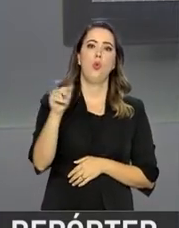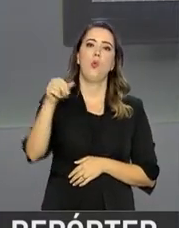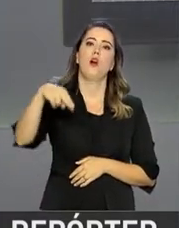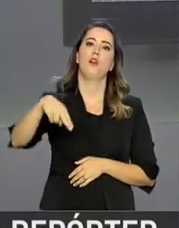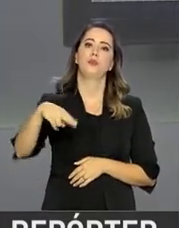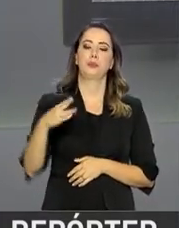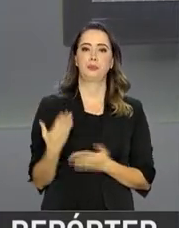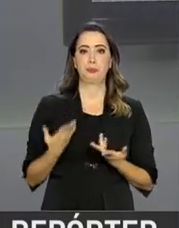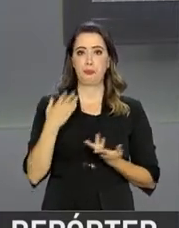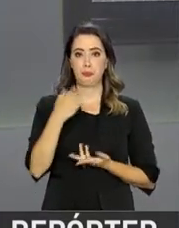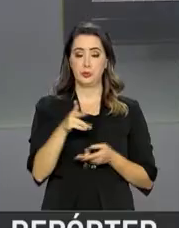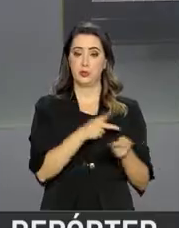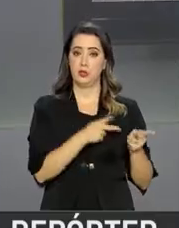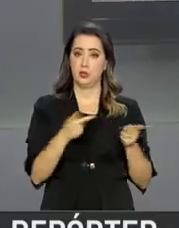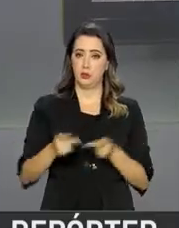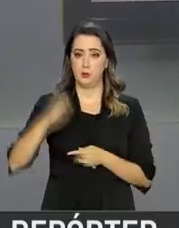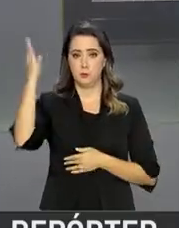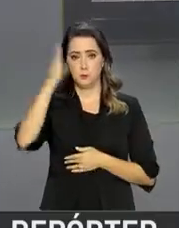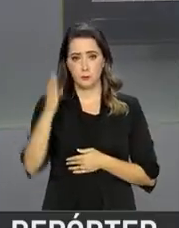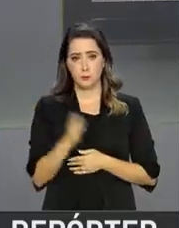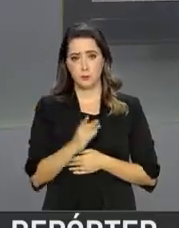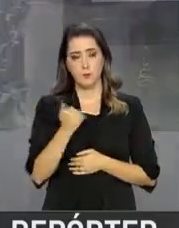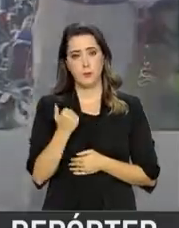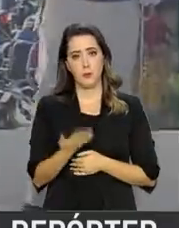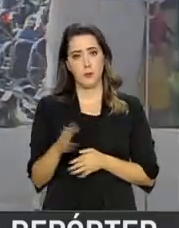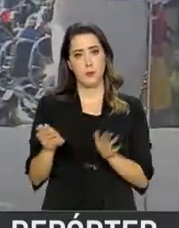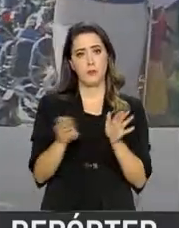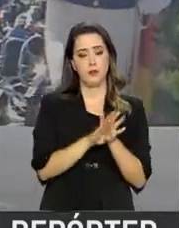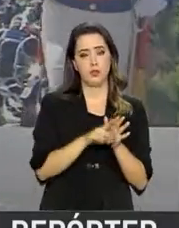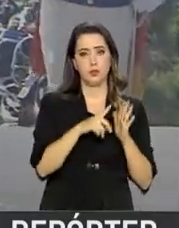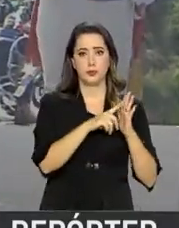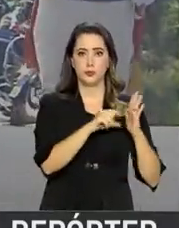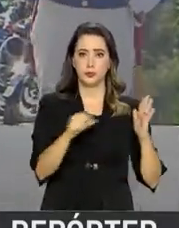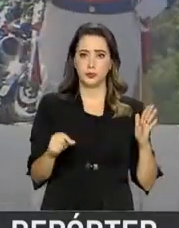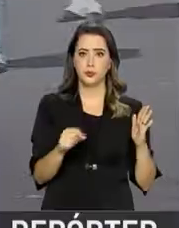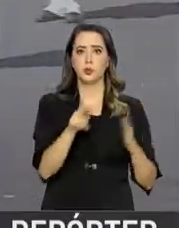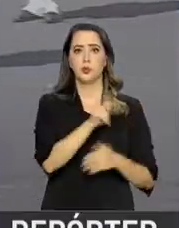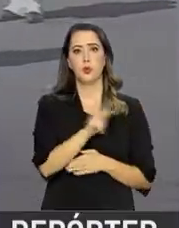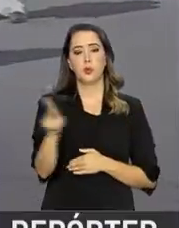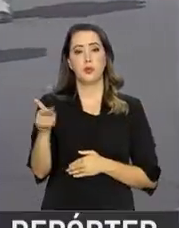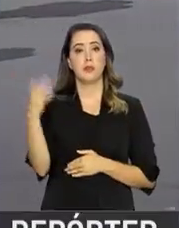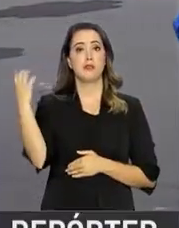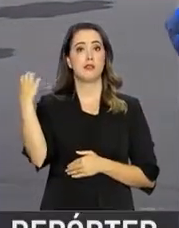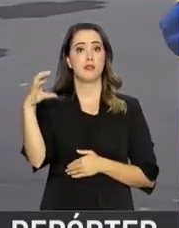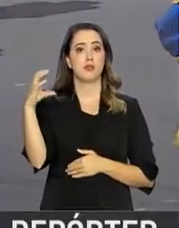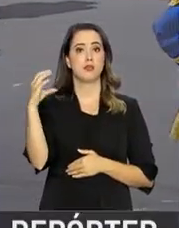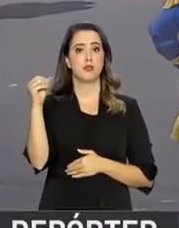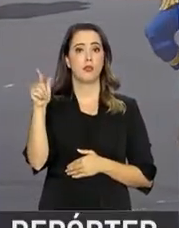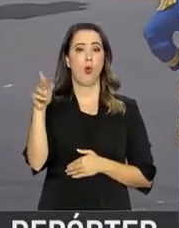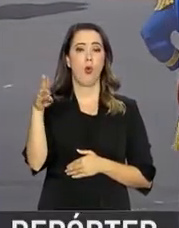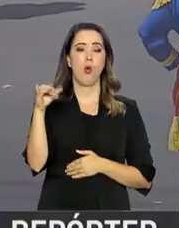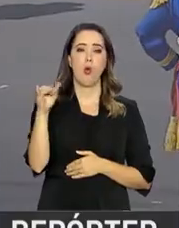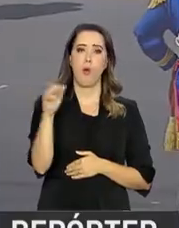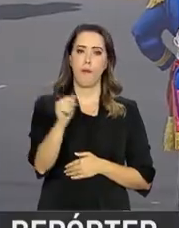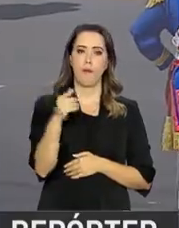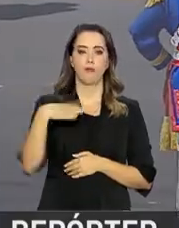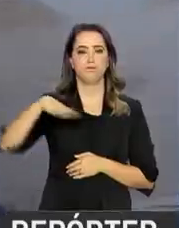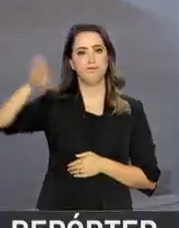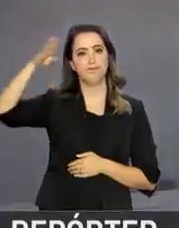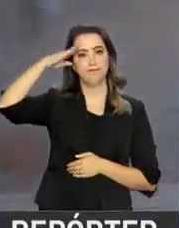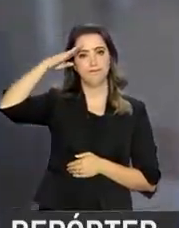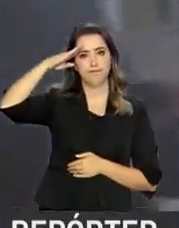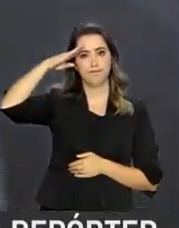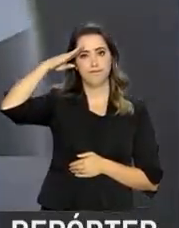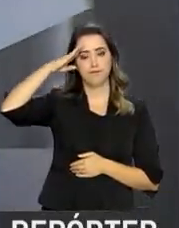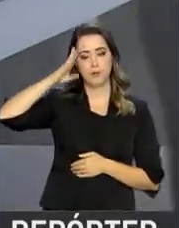que está em visita oficial ao brasil na chegada ao planalto o presidente colombiano passou em revista as tropas militares e